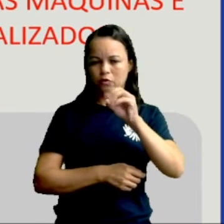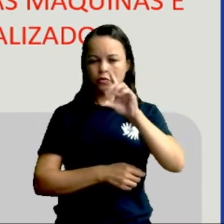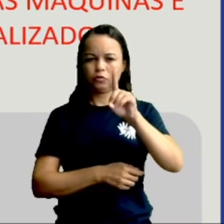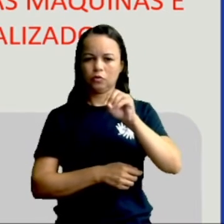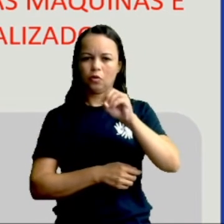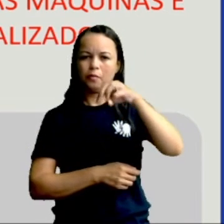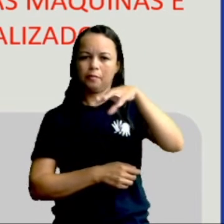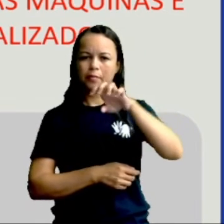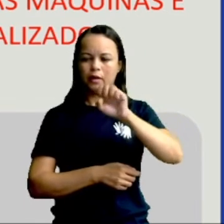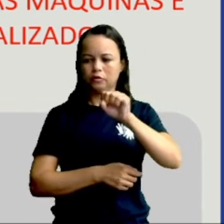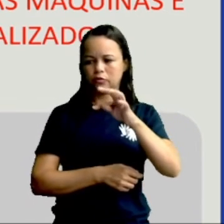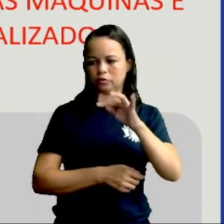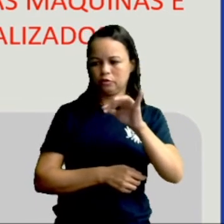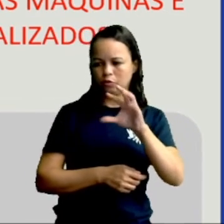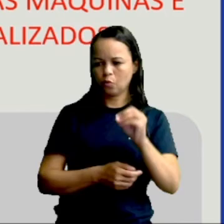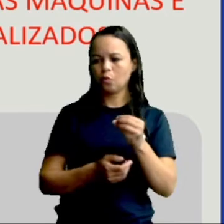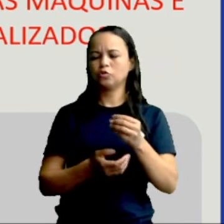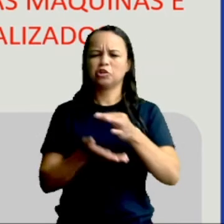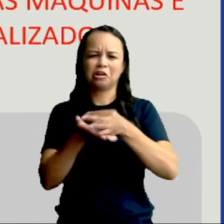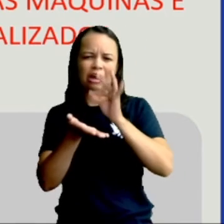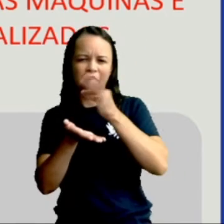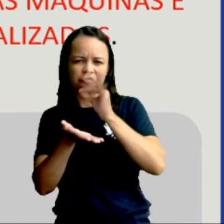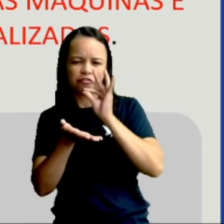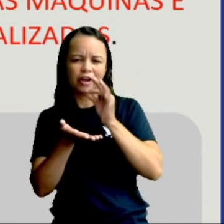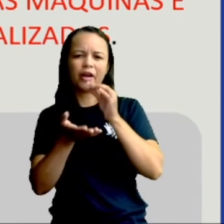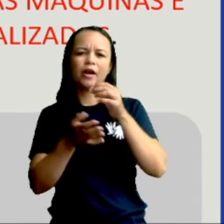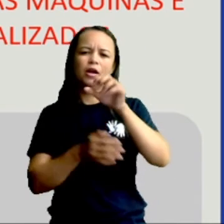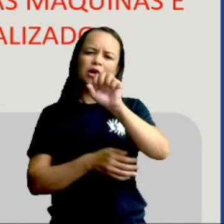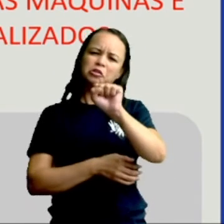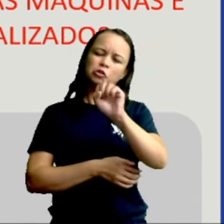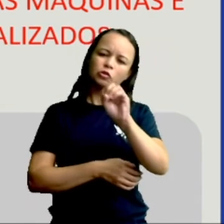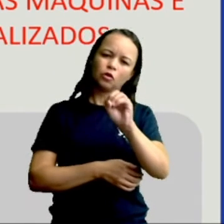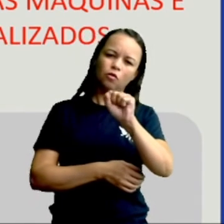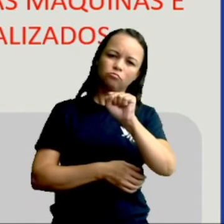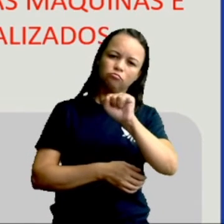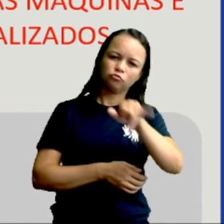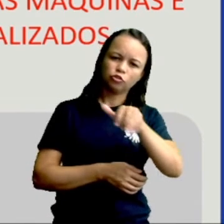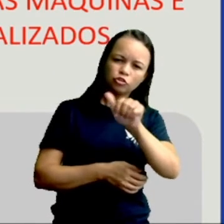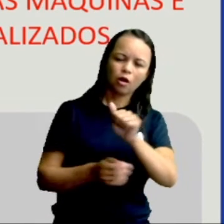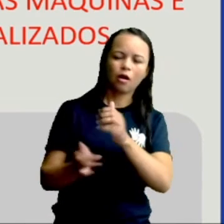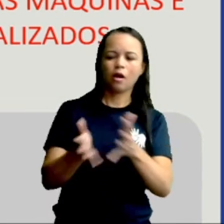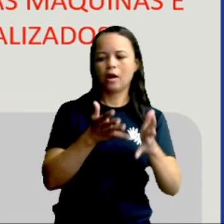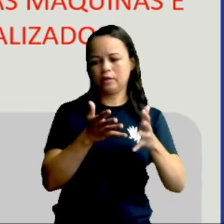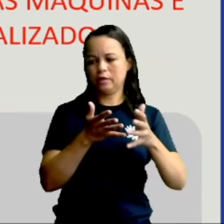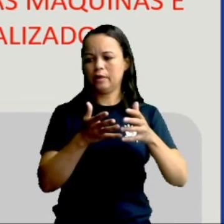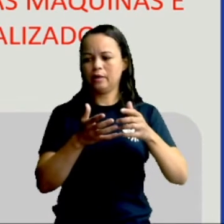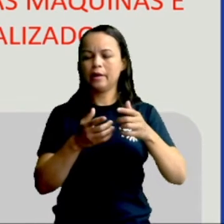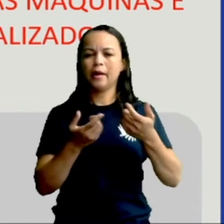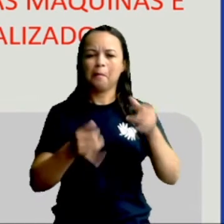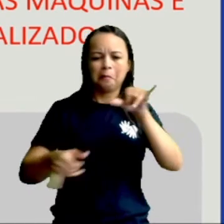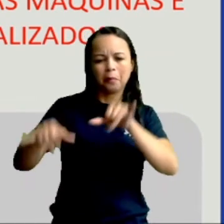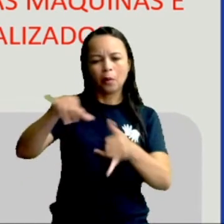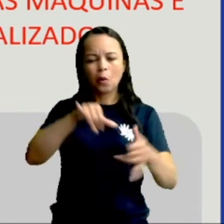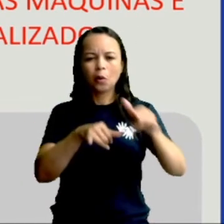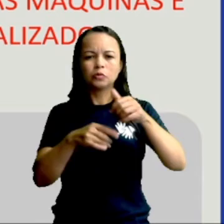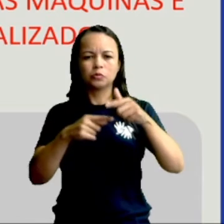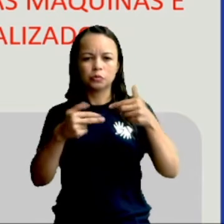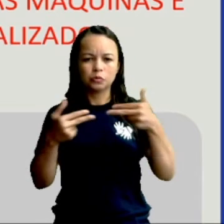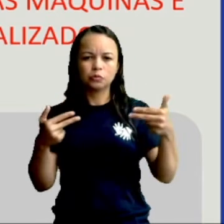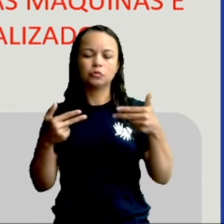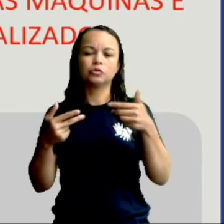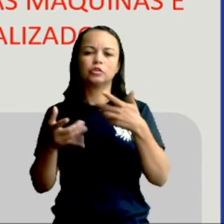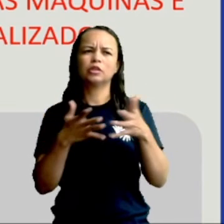soja, combustíveis e produtos químicos. E aí os produtos importados, que são aqueles que a